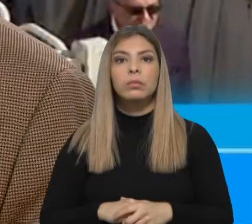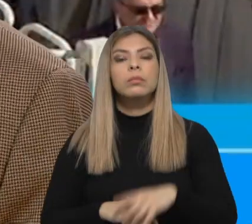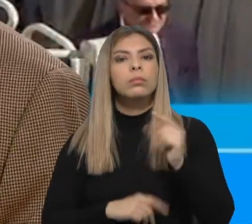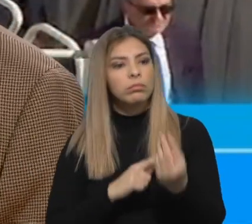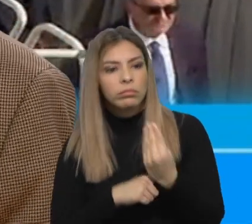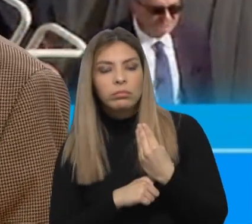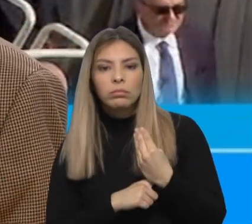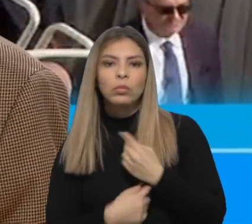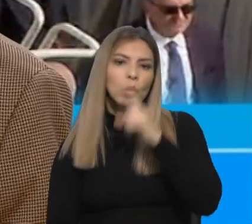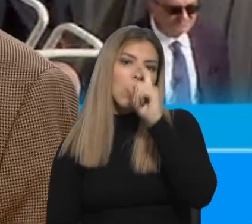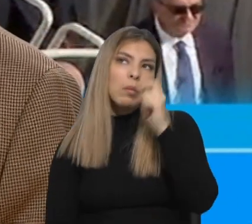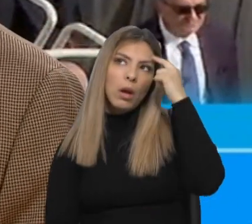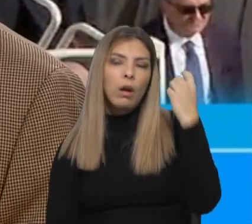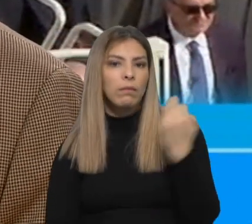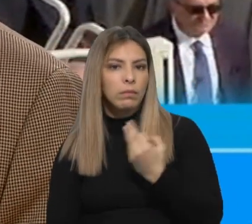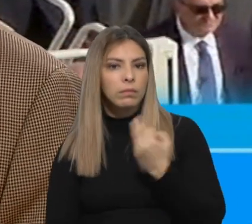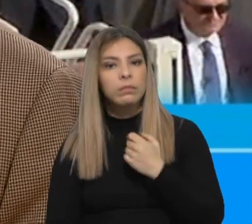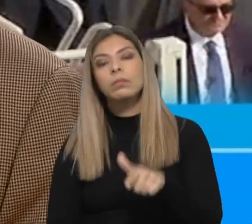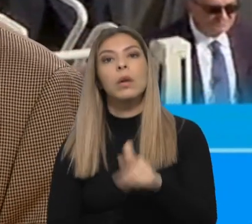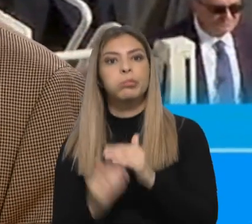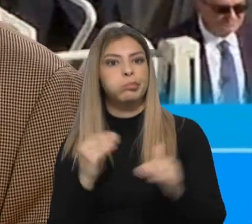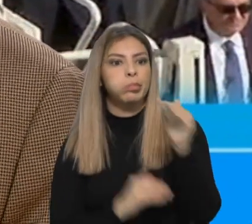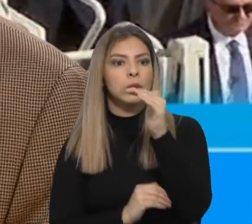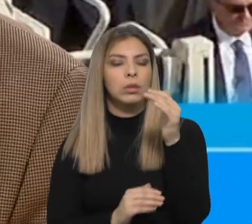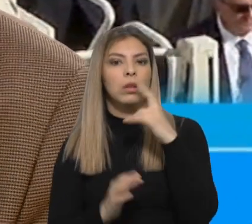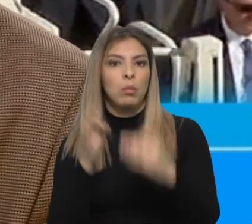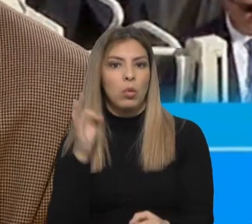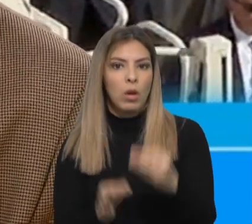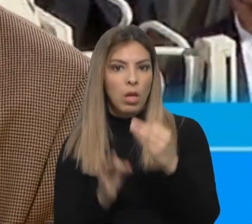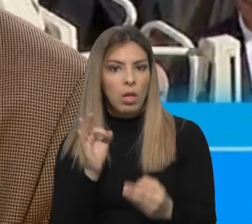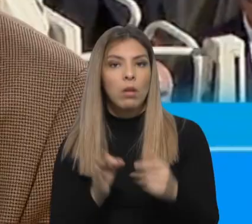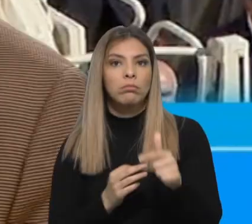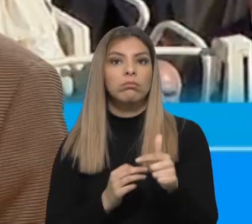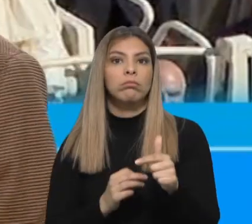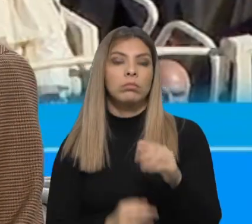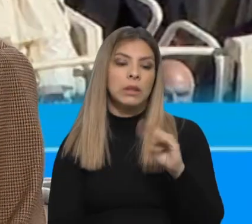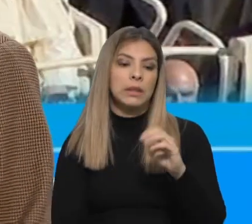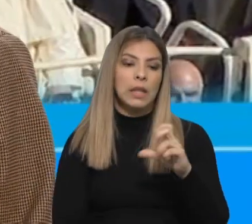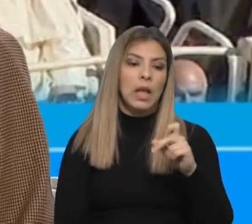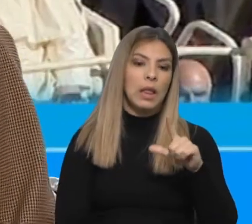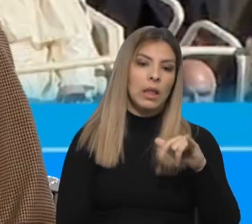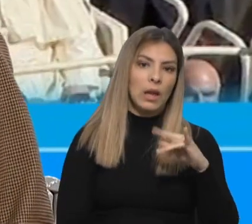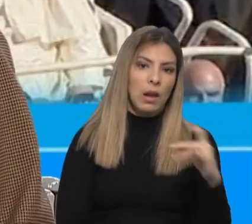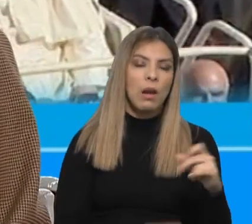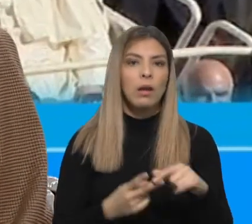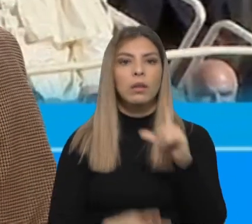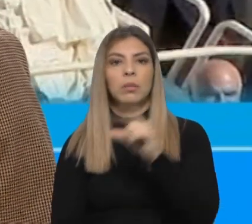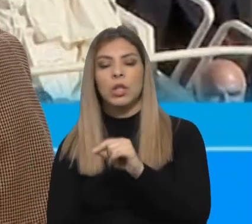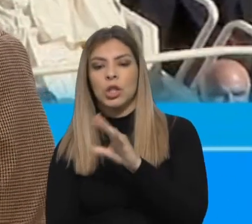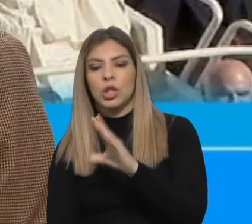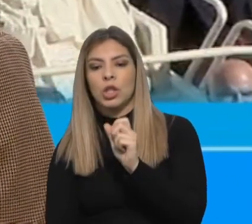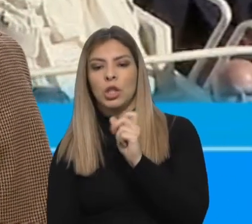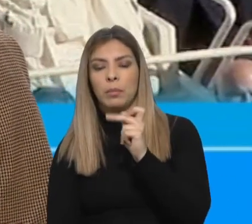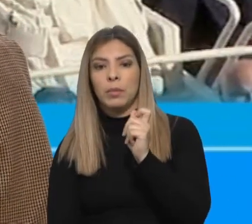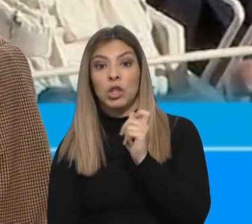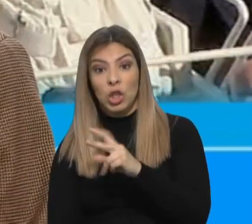lembro-me, por exemplo, no Supremo Tribunal dos Estados Unidos, quer Scalia, quer, por exemplo, Ginsburg, que eram os dois principais líderes